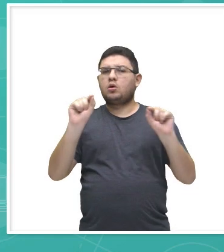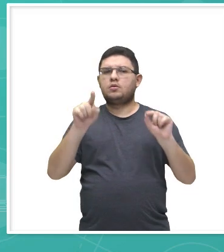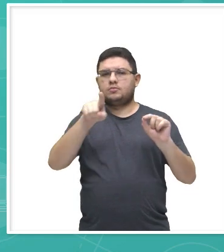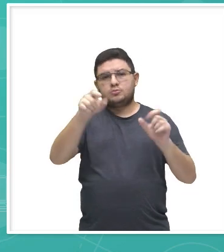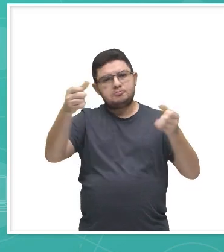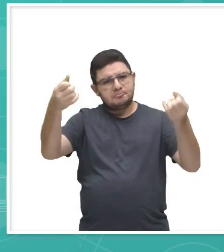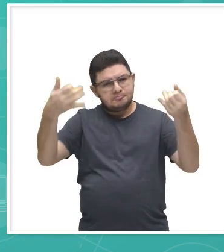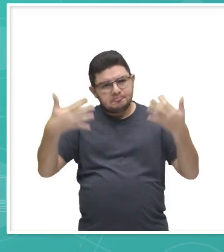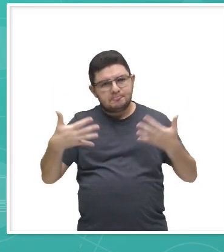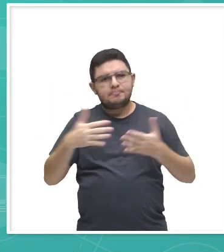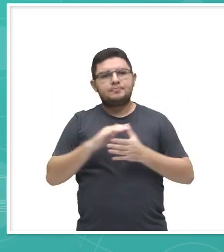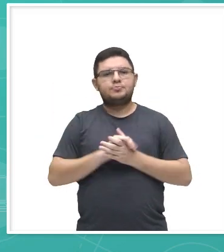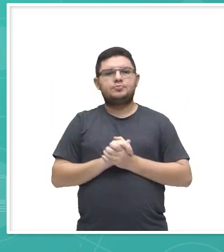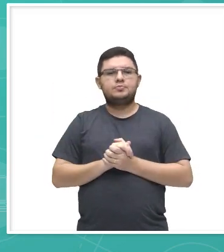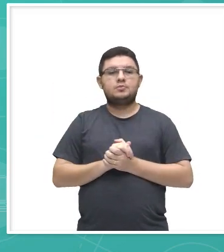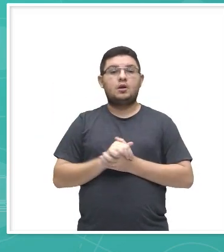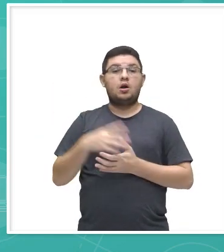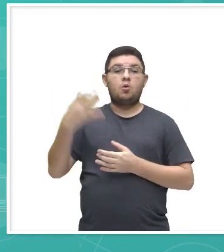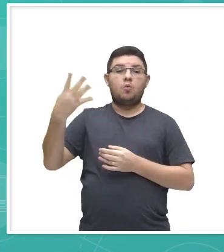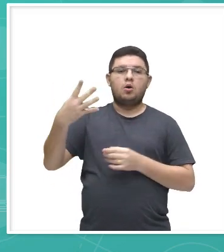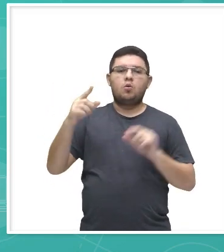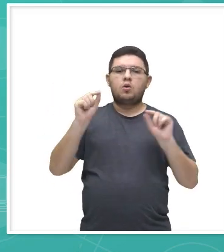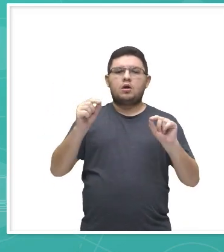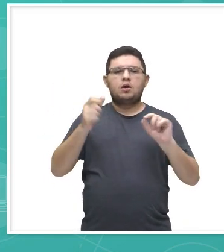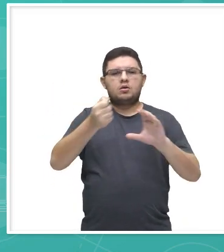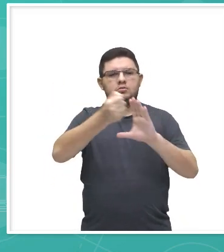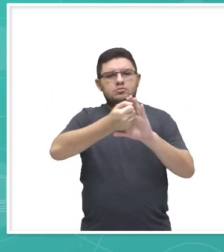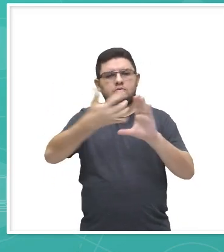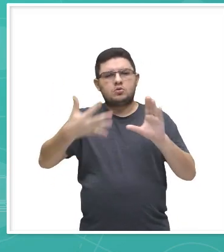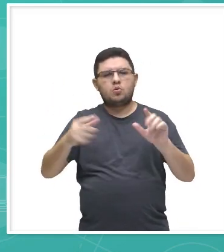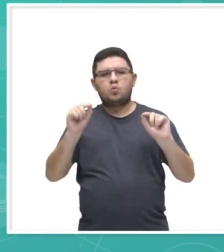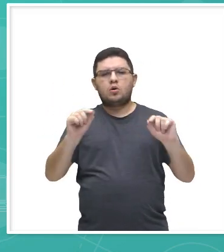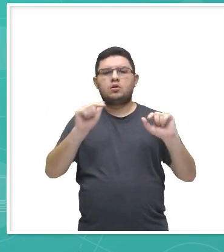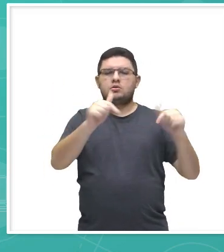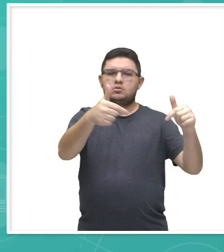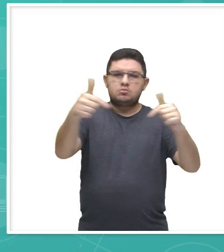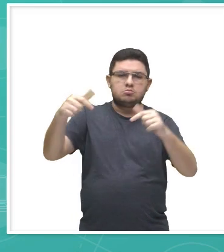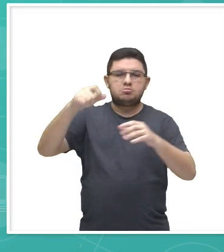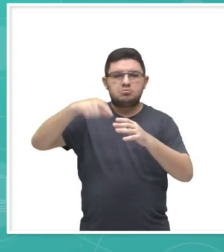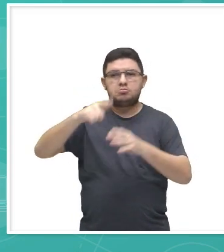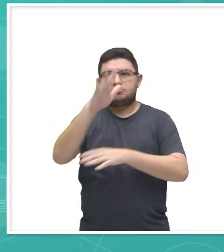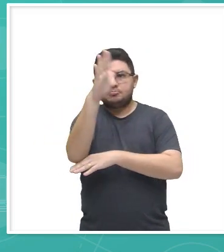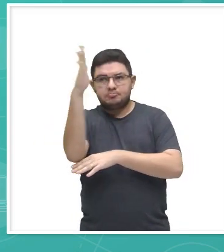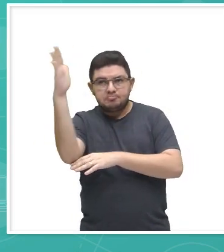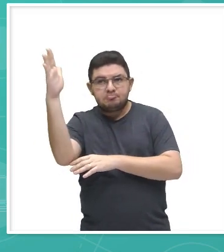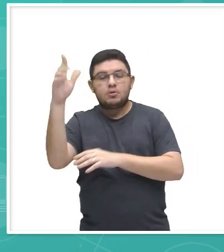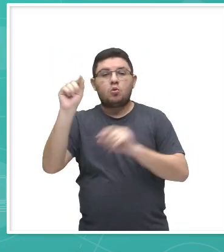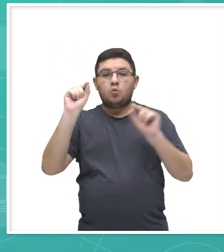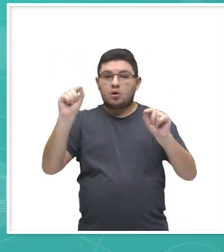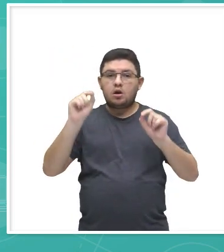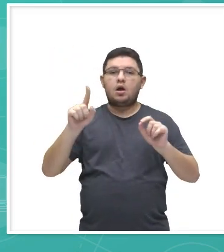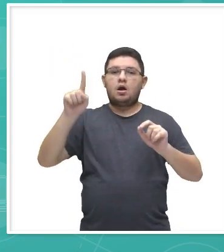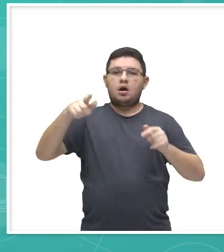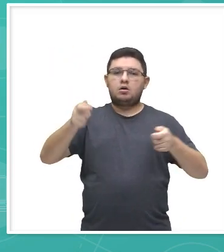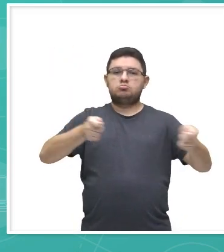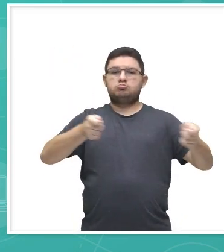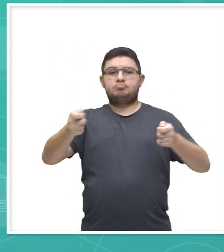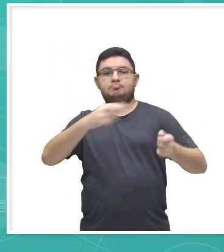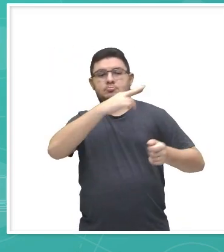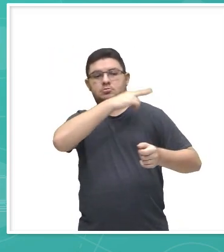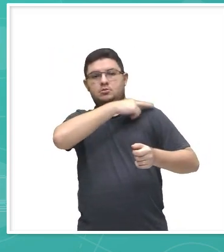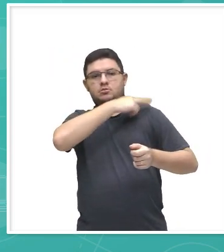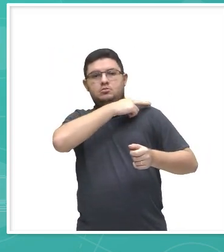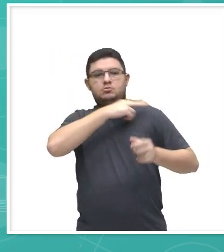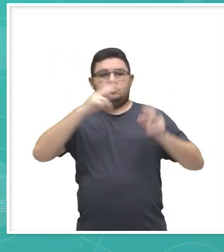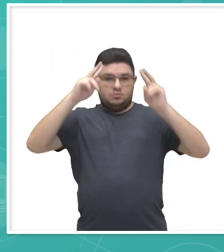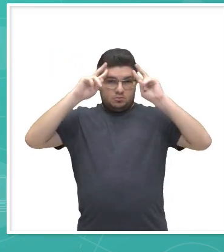configuração das atividades agrícolas e da zona rural como um todo, ela é resultado da ação humana sobre a natureza ao longo da história.